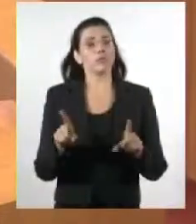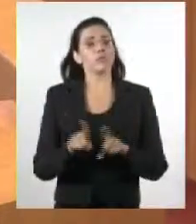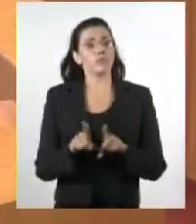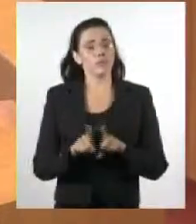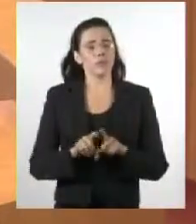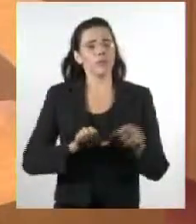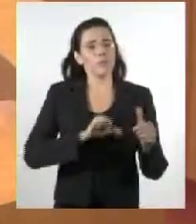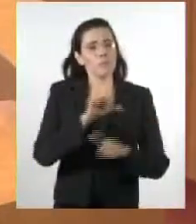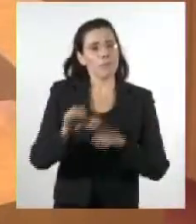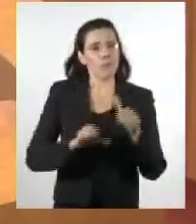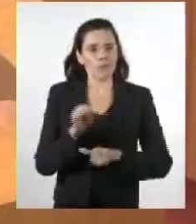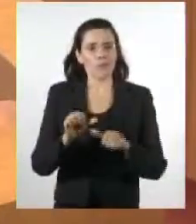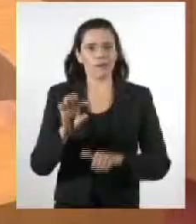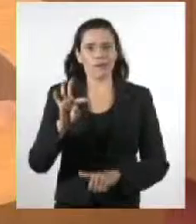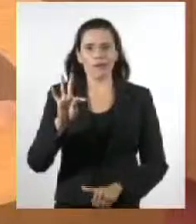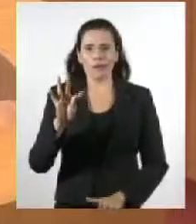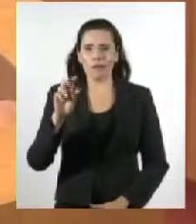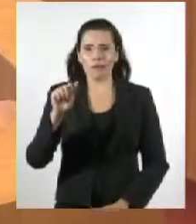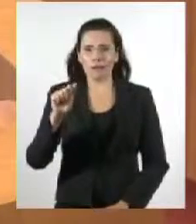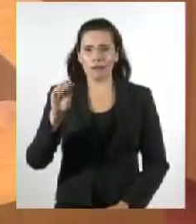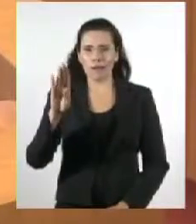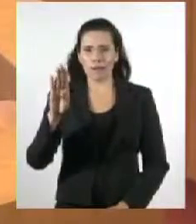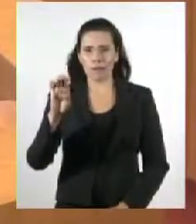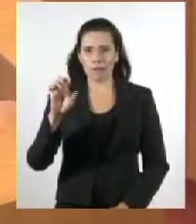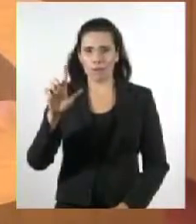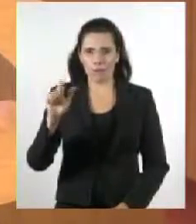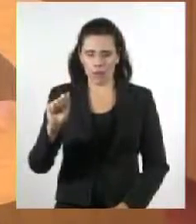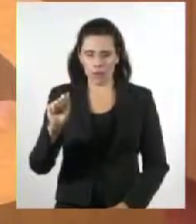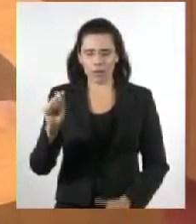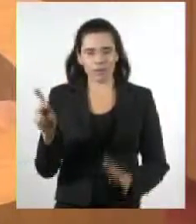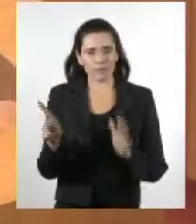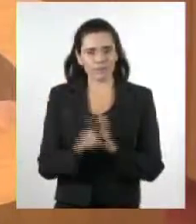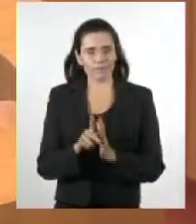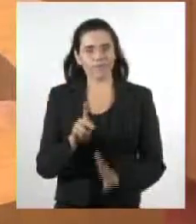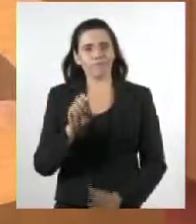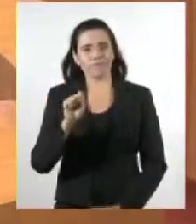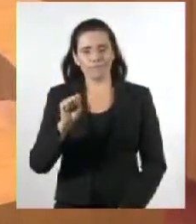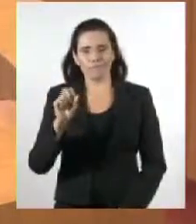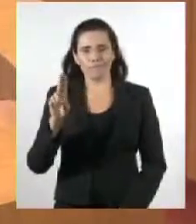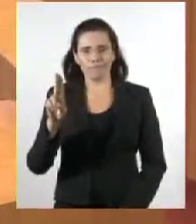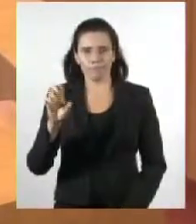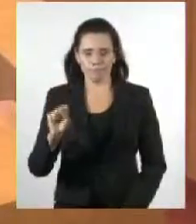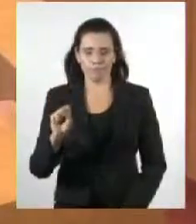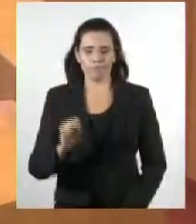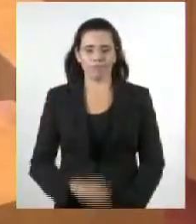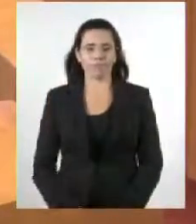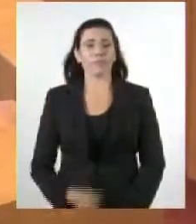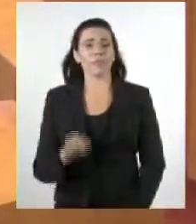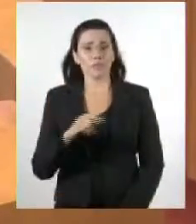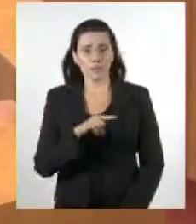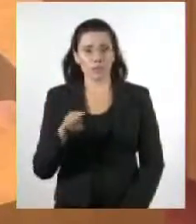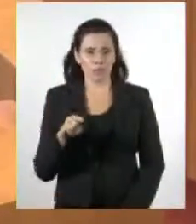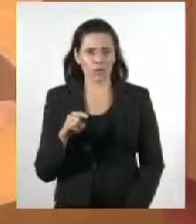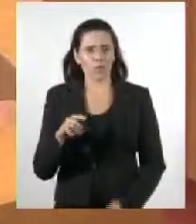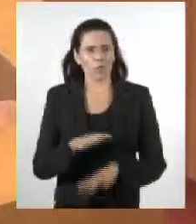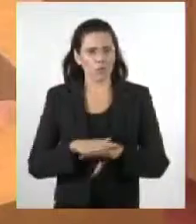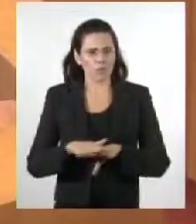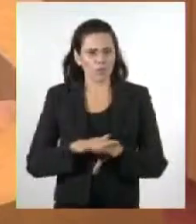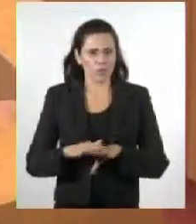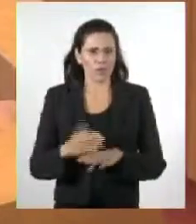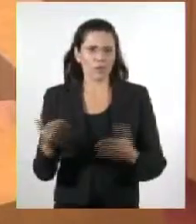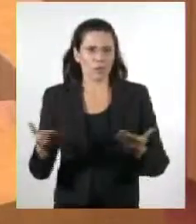SUS. Se você conversar hoje com qualquer entidade que atenda pelo Sistema Único de Saúde, seja